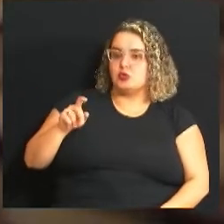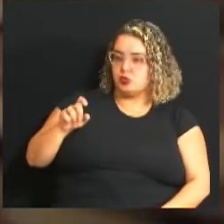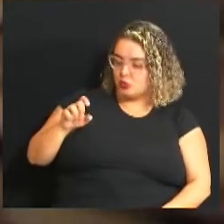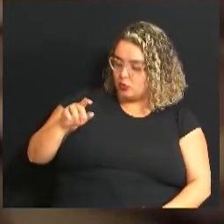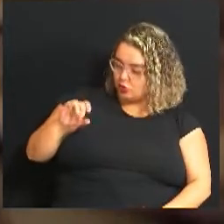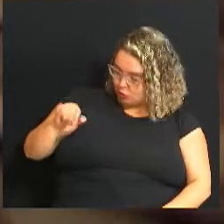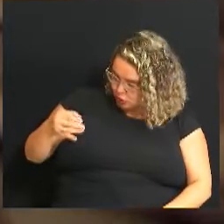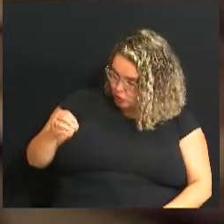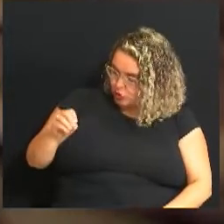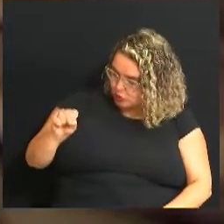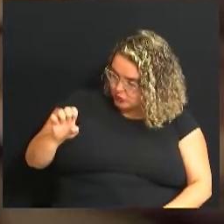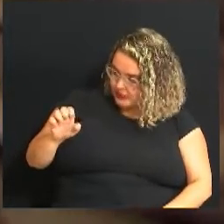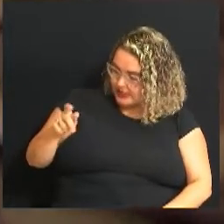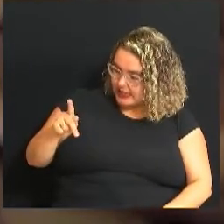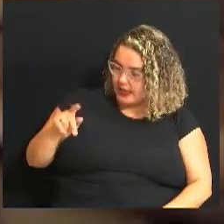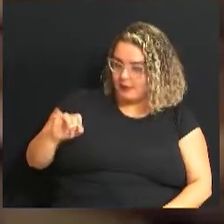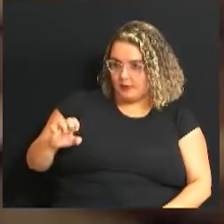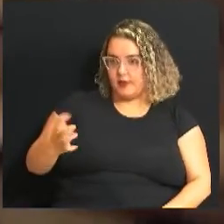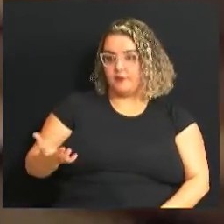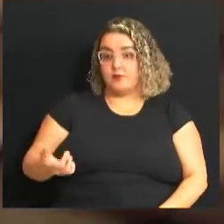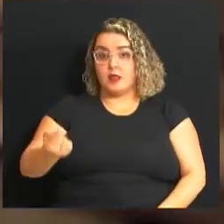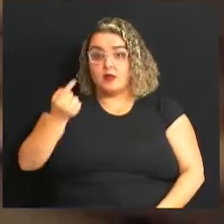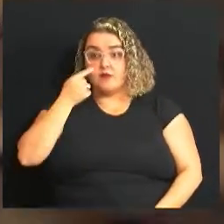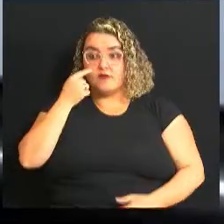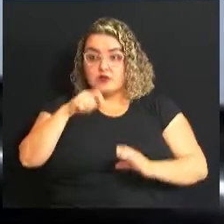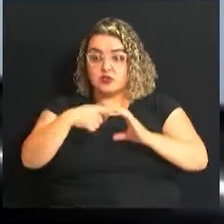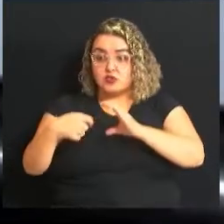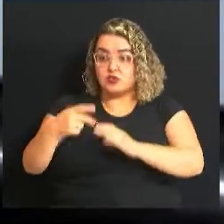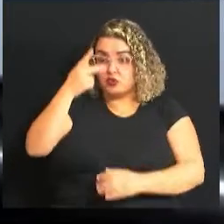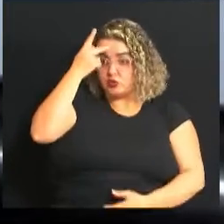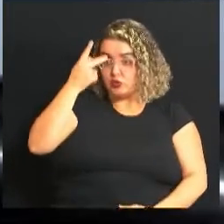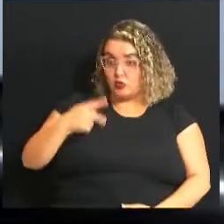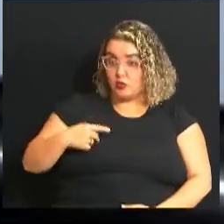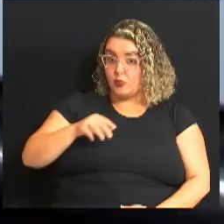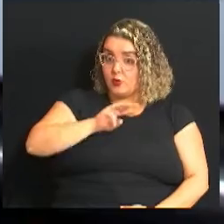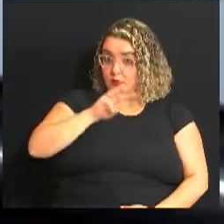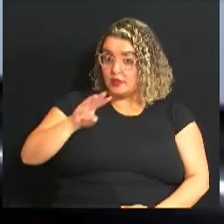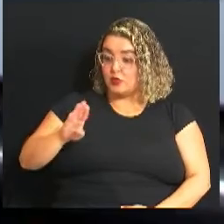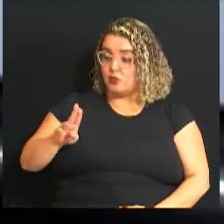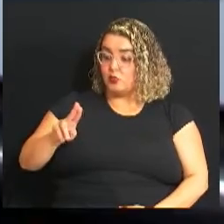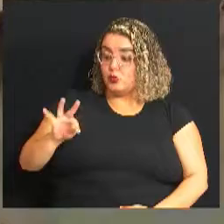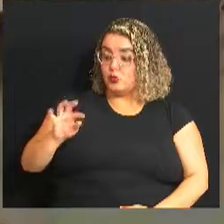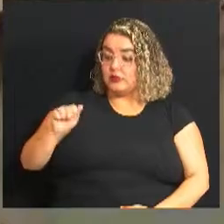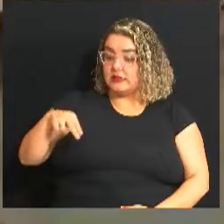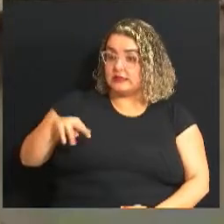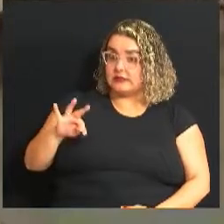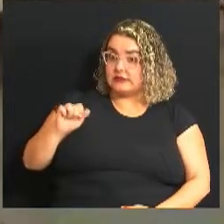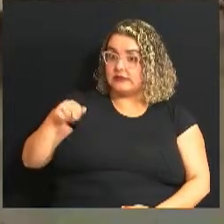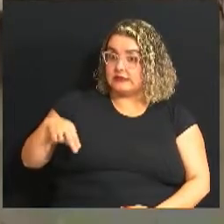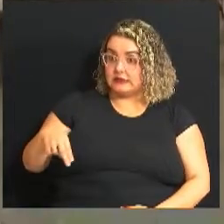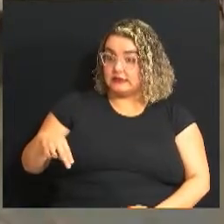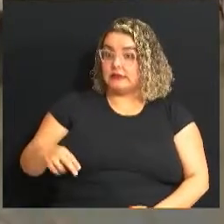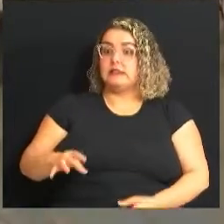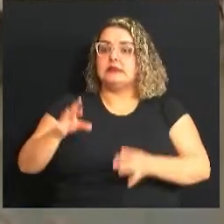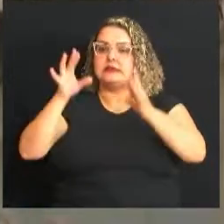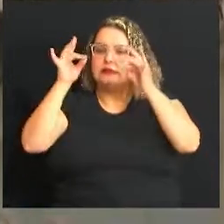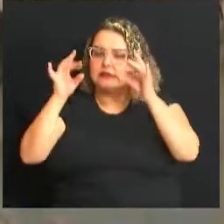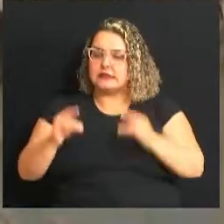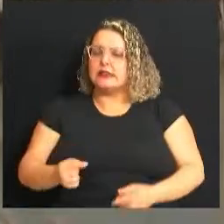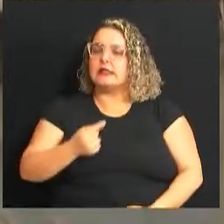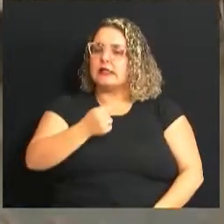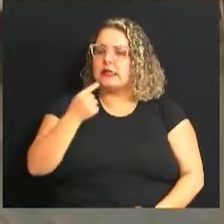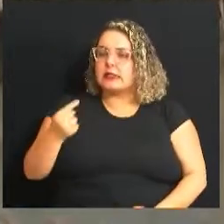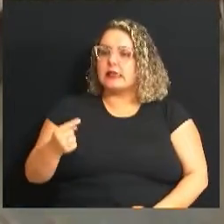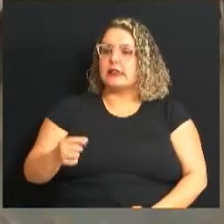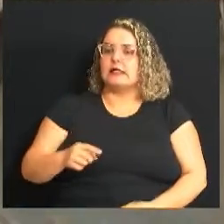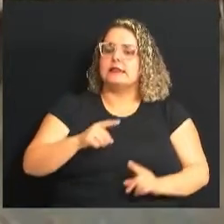só uma olhada nesse vídeo que a gente pegou do próprio site do Butantã. Lá, eles detalham cada espécie que tem aqui